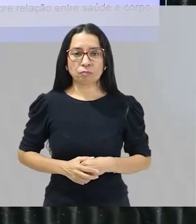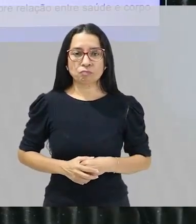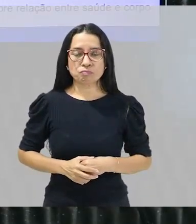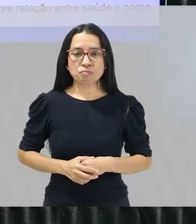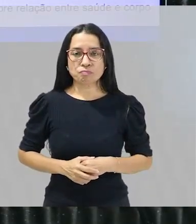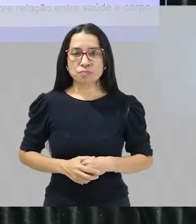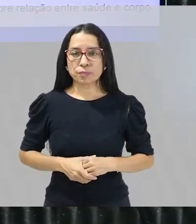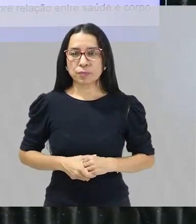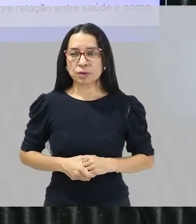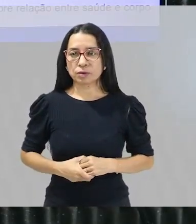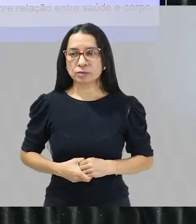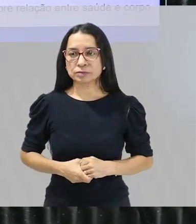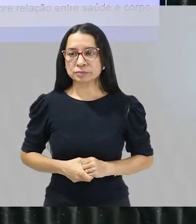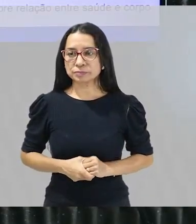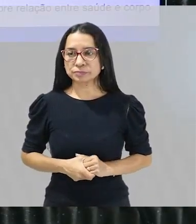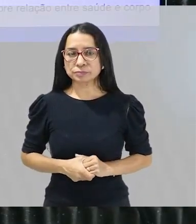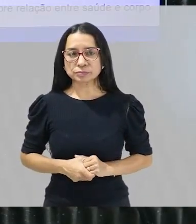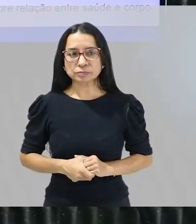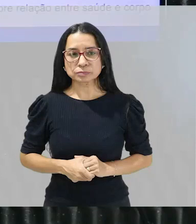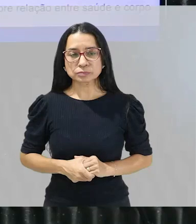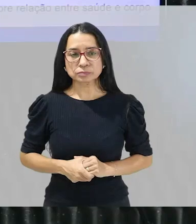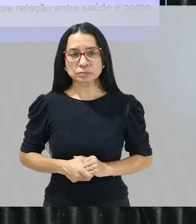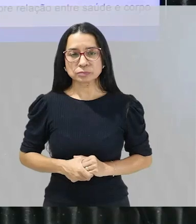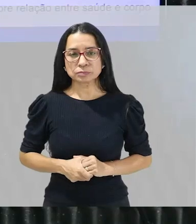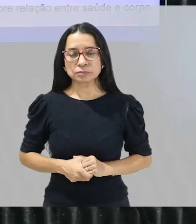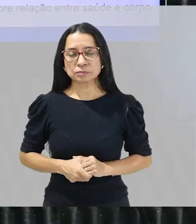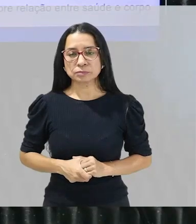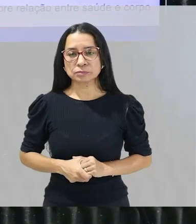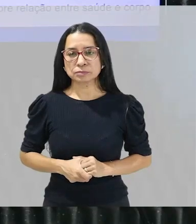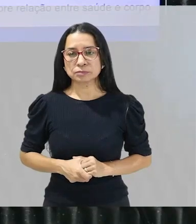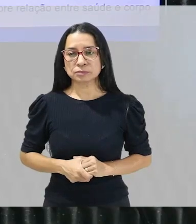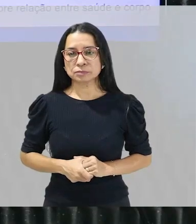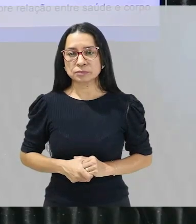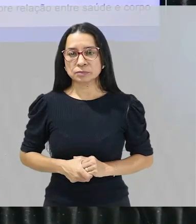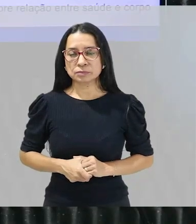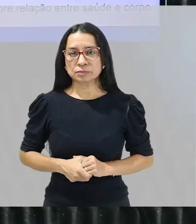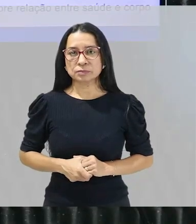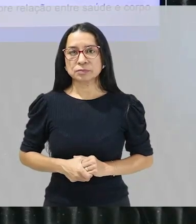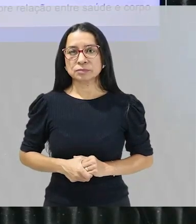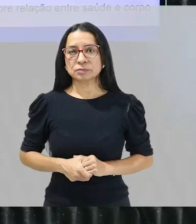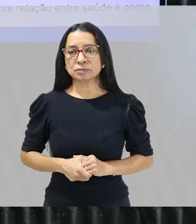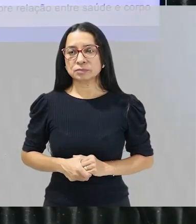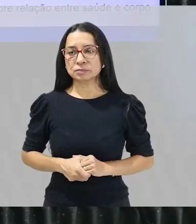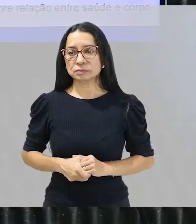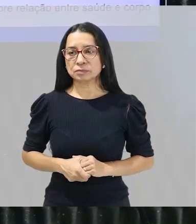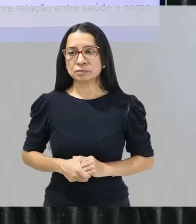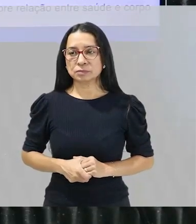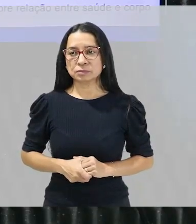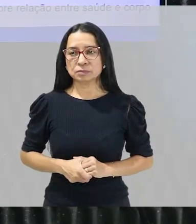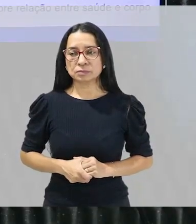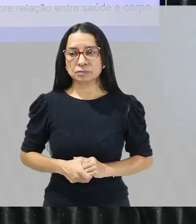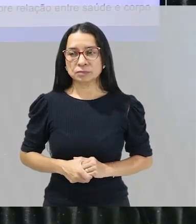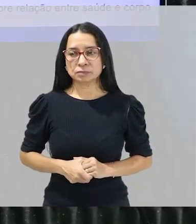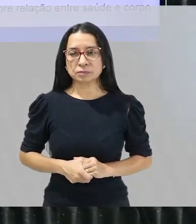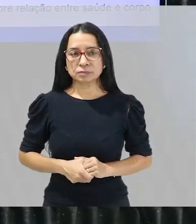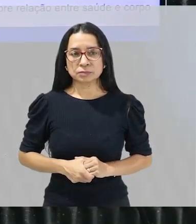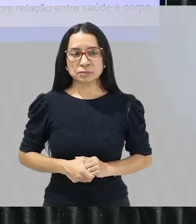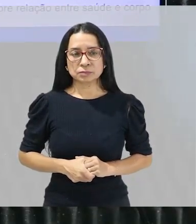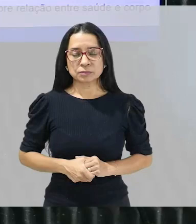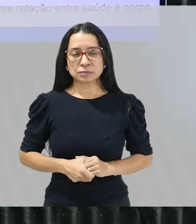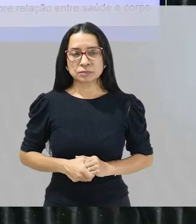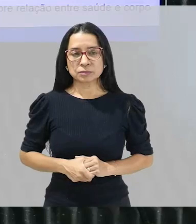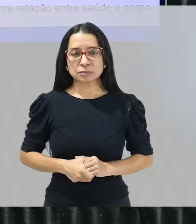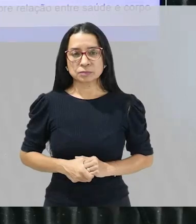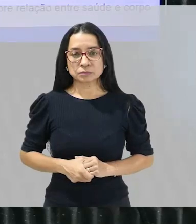Em nenhuma outra época o corpo magro adquiriu um sentido de corpo ideal e esteve tão em evidência como nos dias atuais.